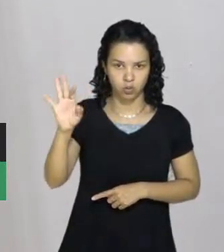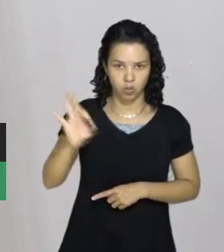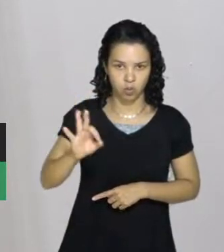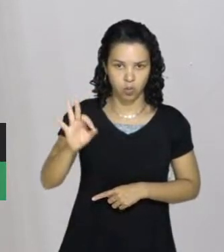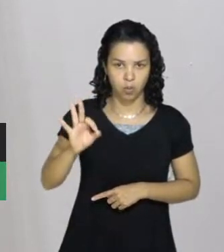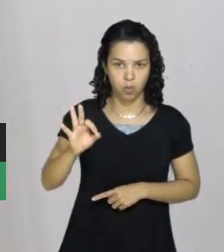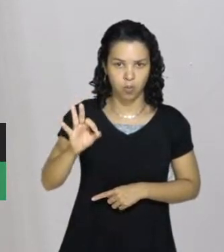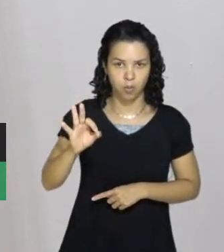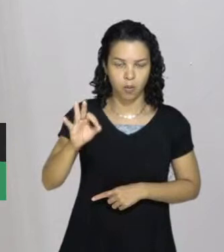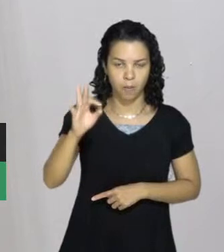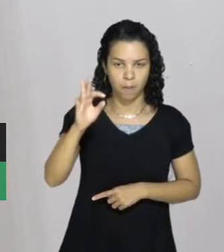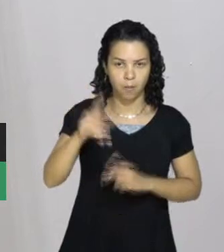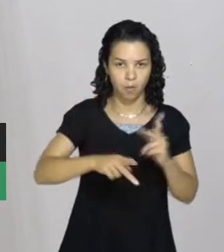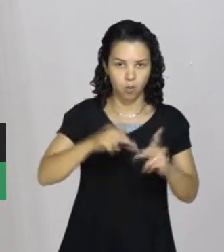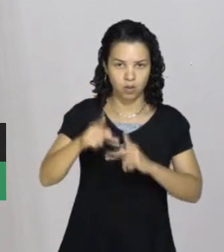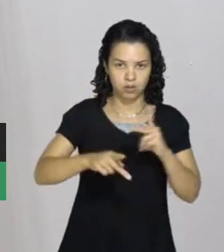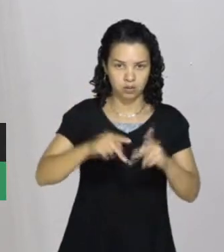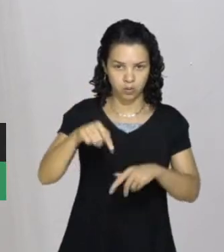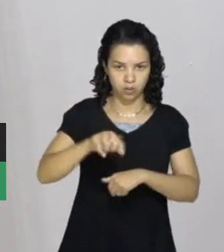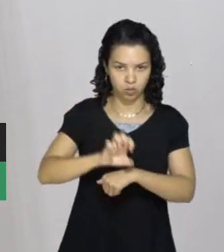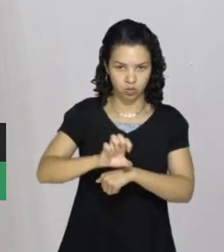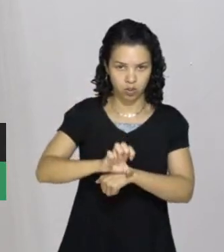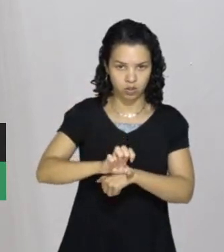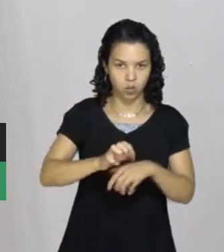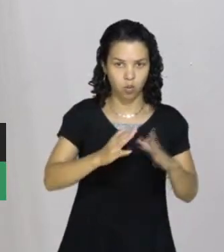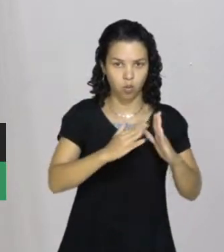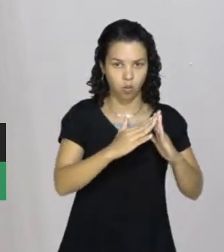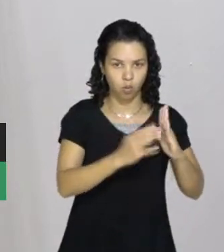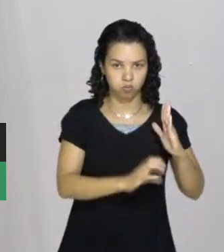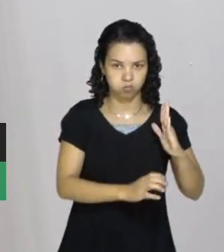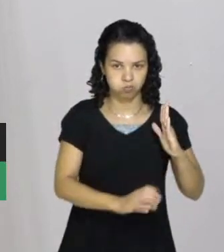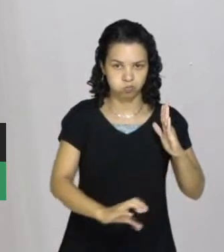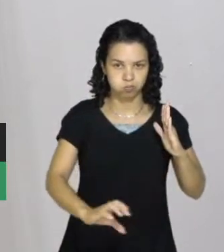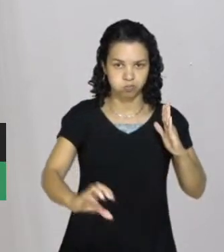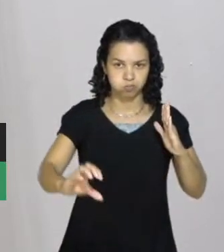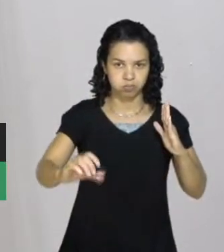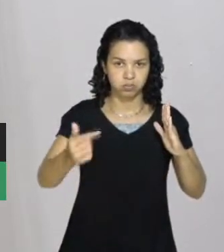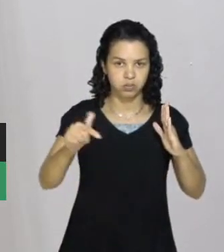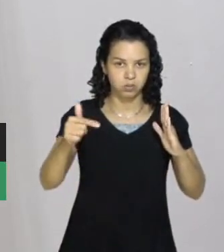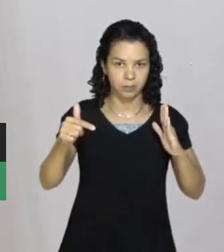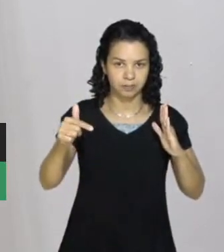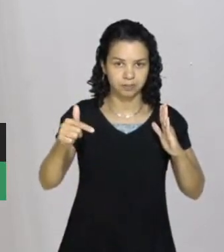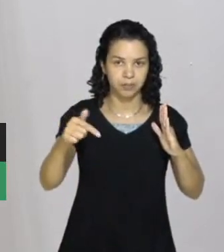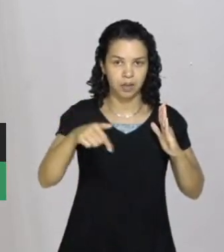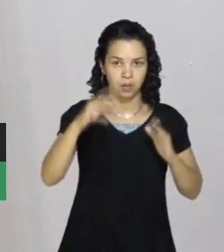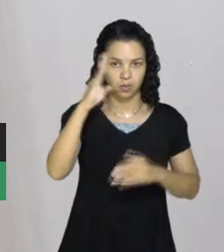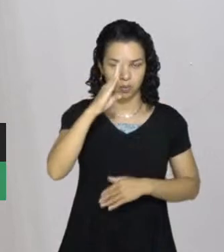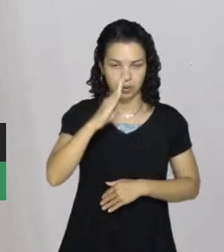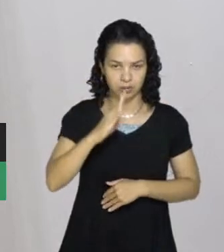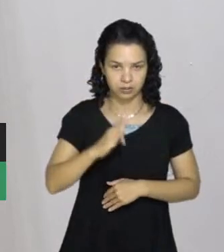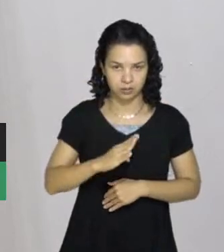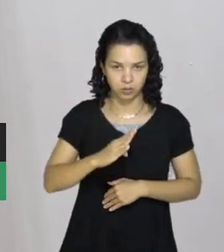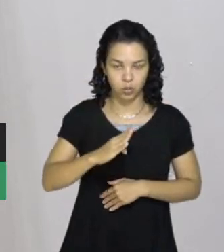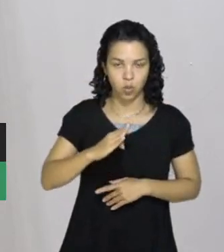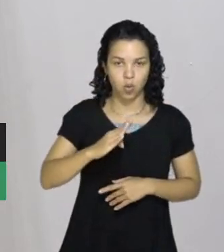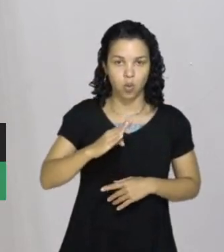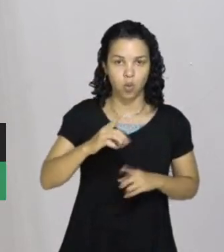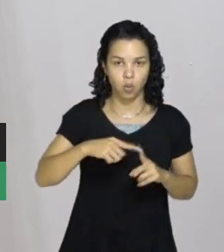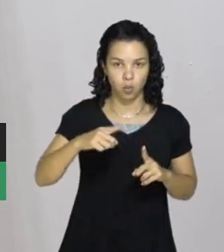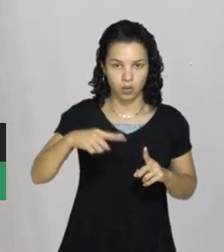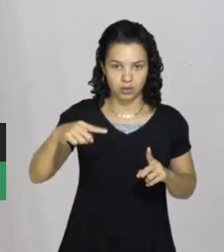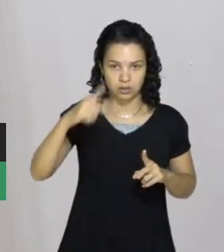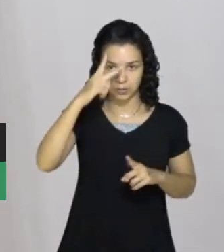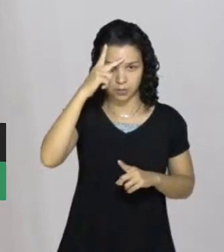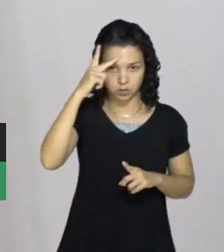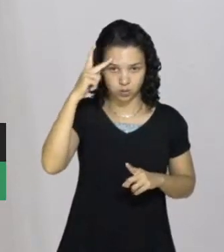não tem acesso ao saneamento. No Brasil, o índice de pessoas sem acesso ao